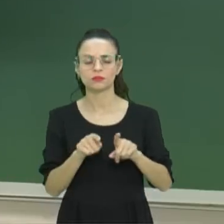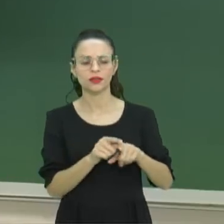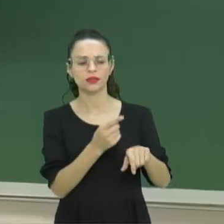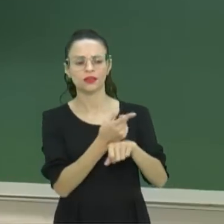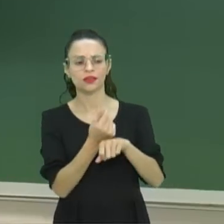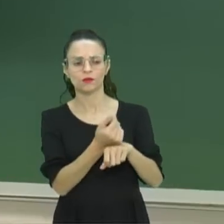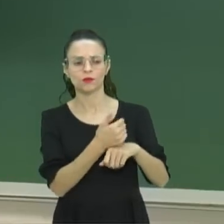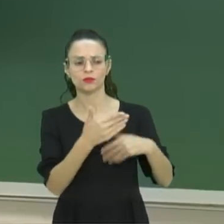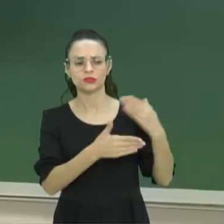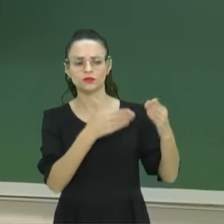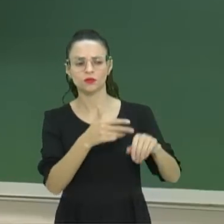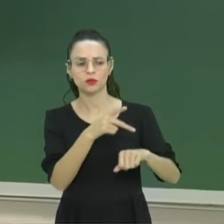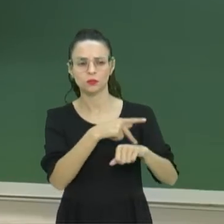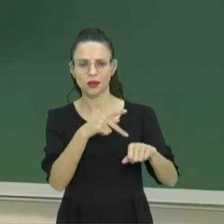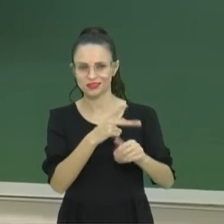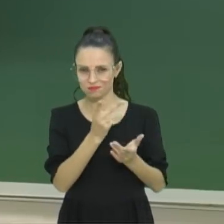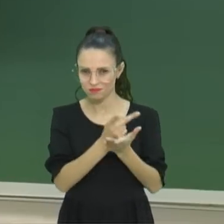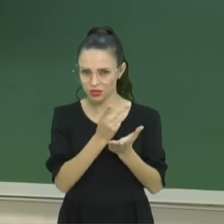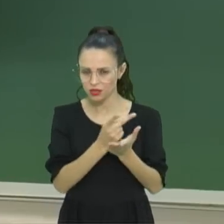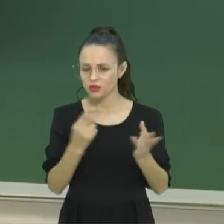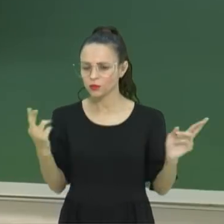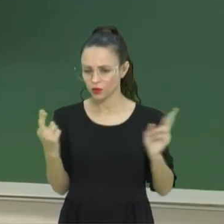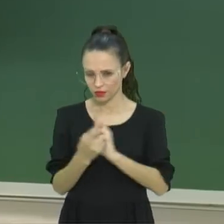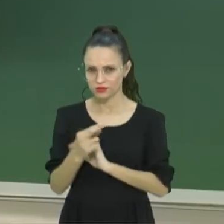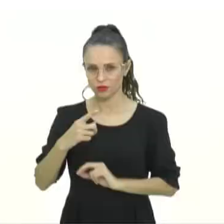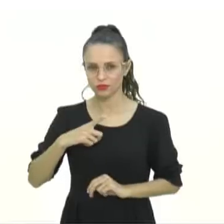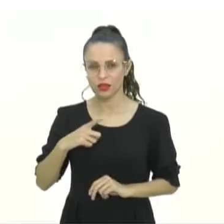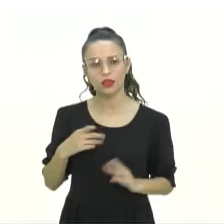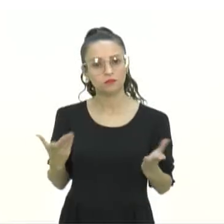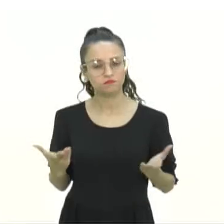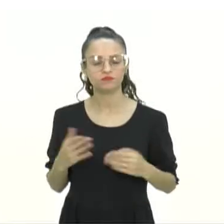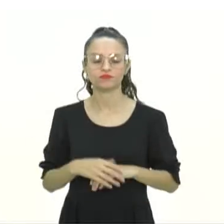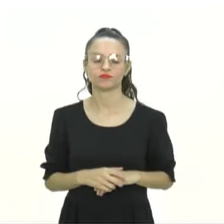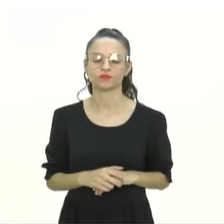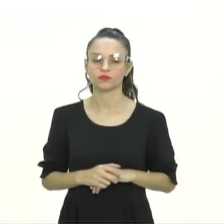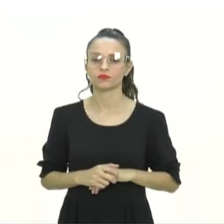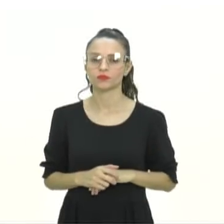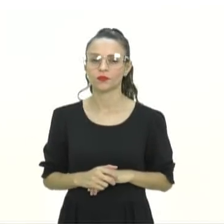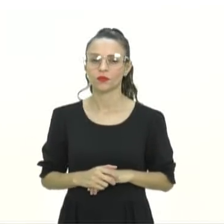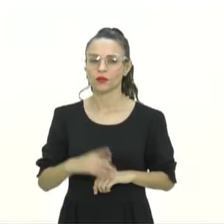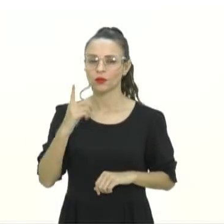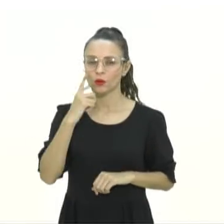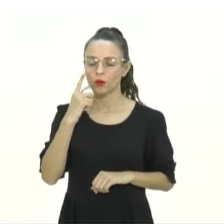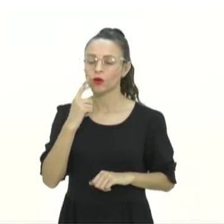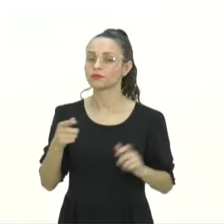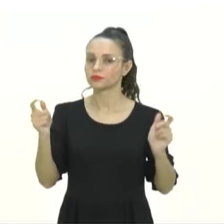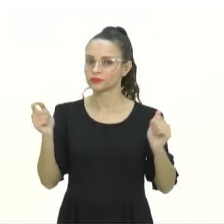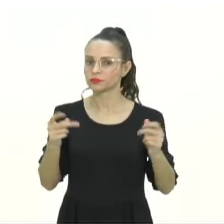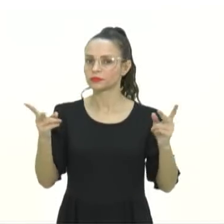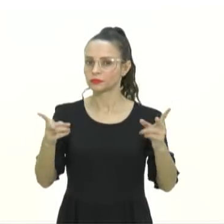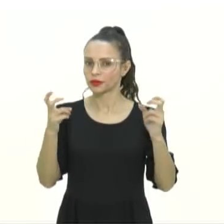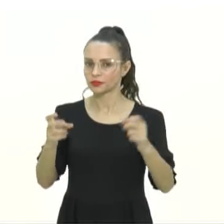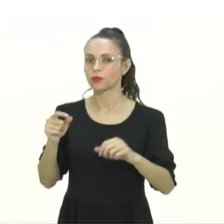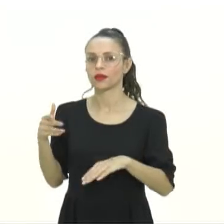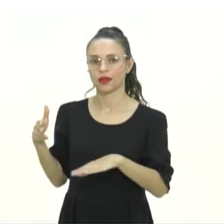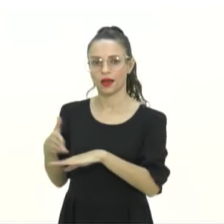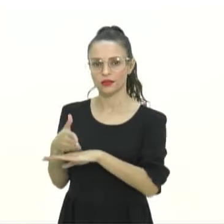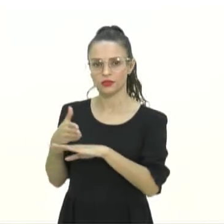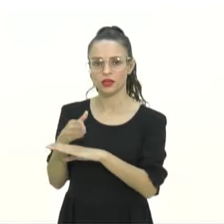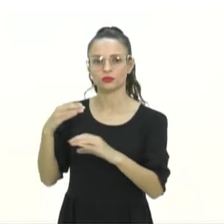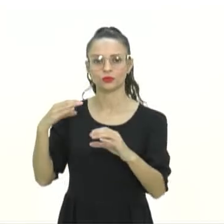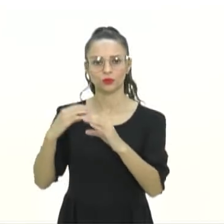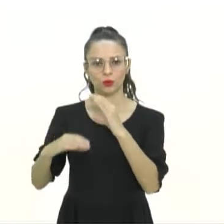econômico do país? Vamos ver como eu propus aqui para vocês. É possível perceber que o acesso aos meios